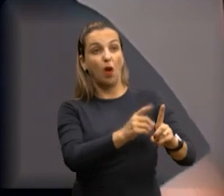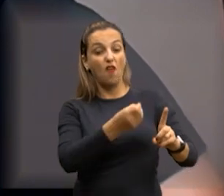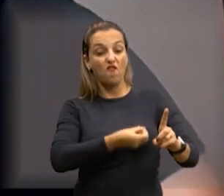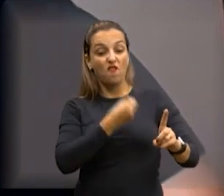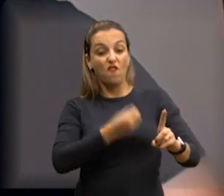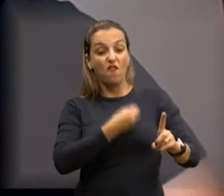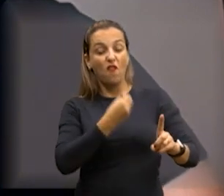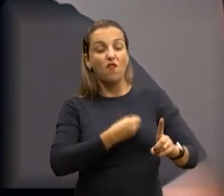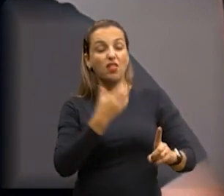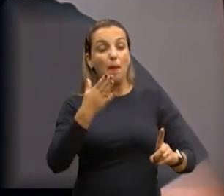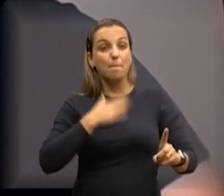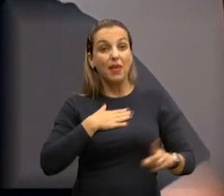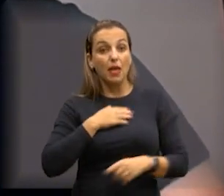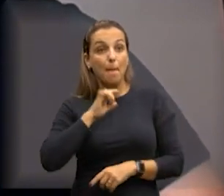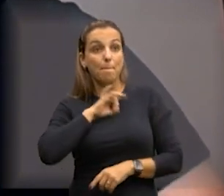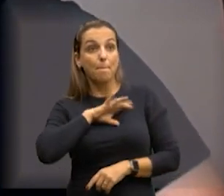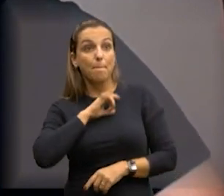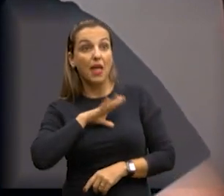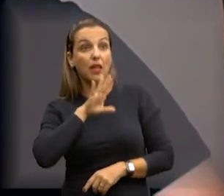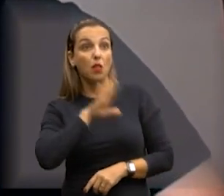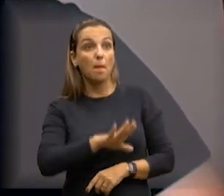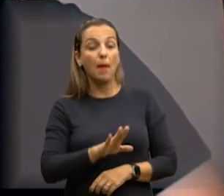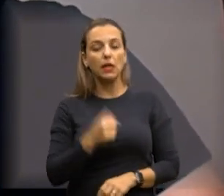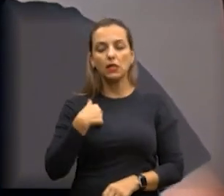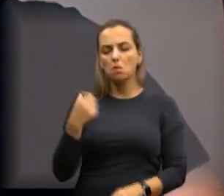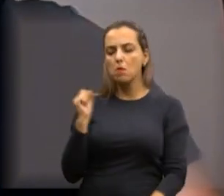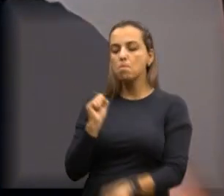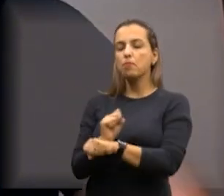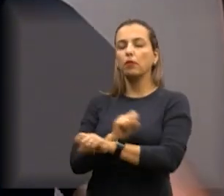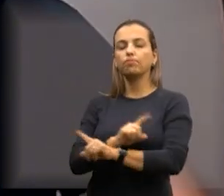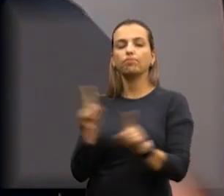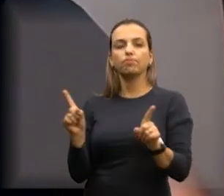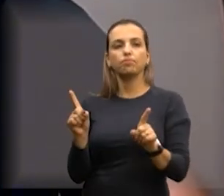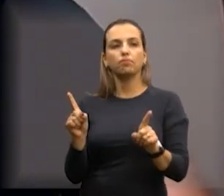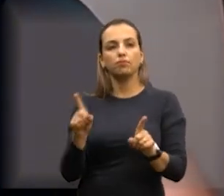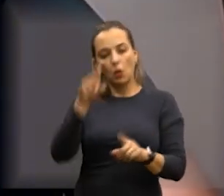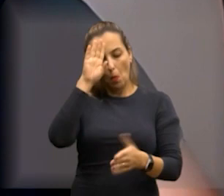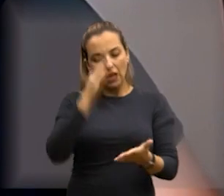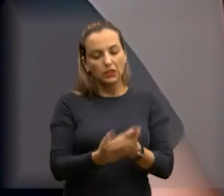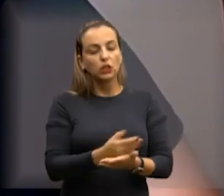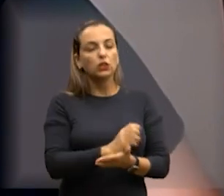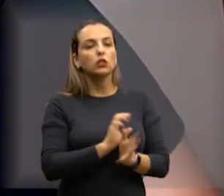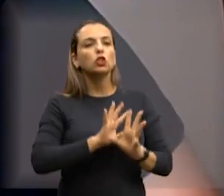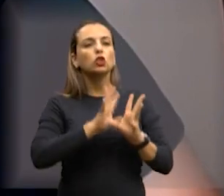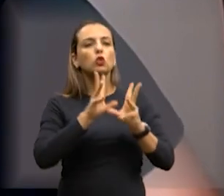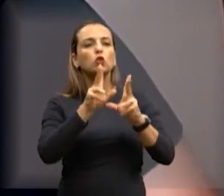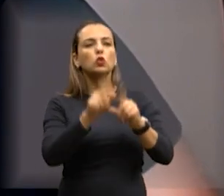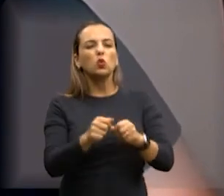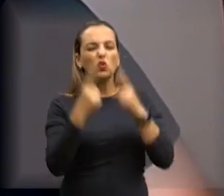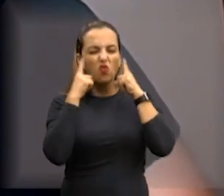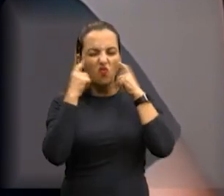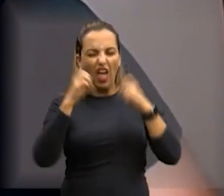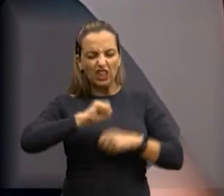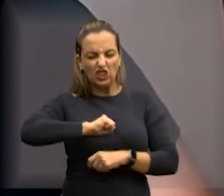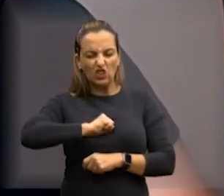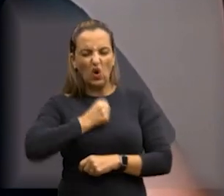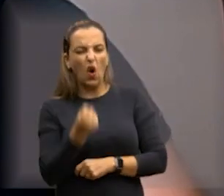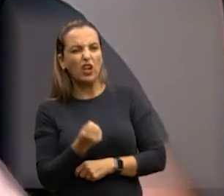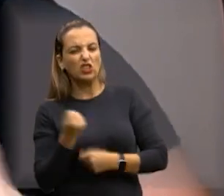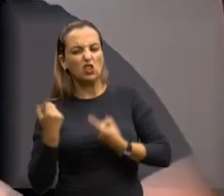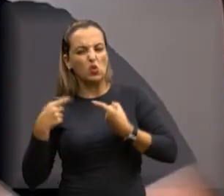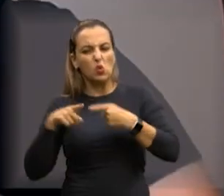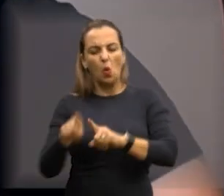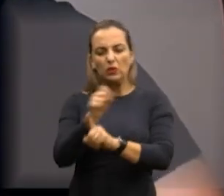vida, mas também anunciei que o medo não me paralisaria. Eu tenho certeza que todas as investidas de ódio são contra